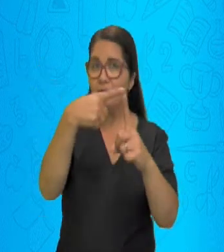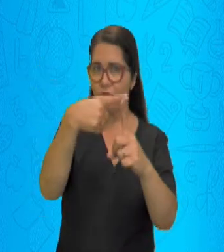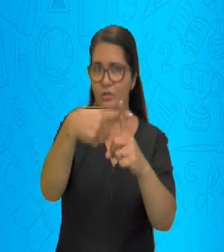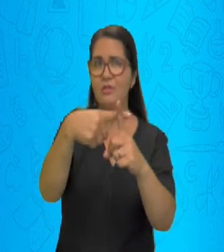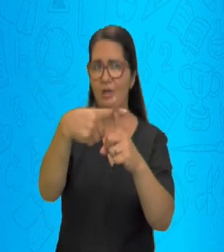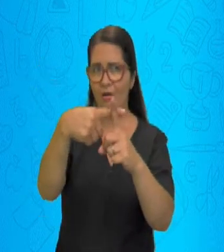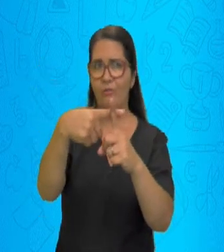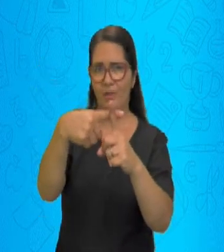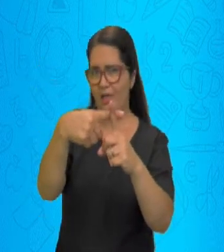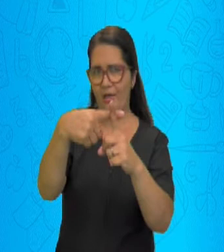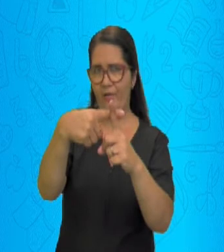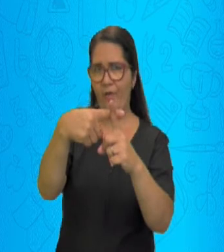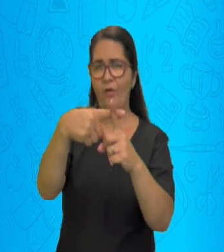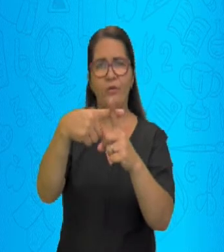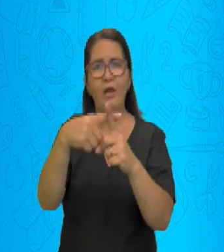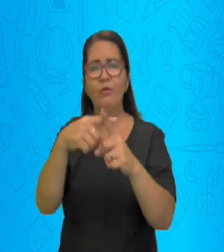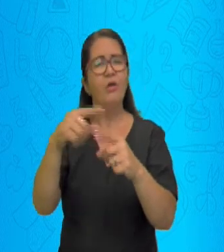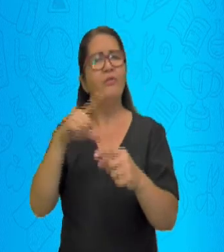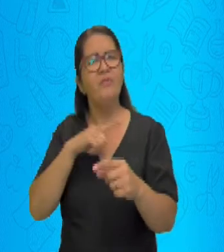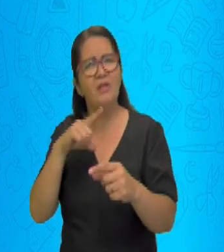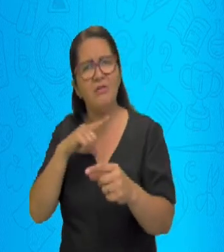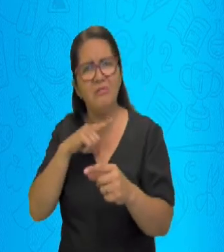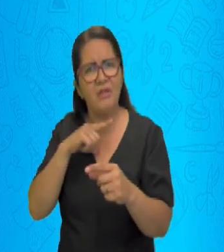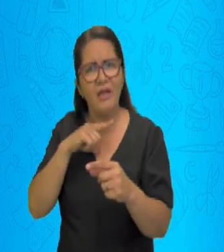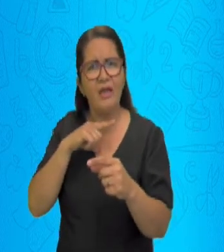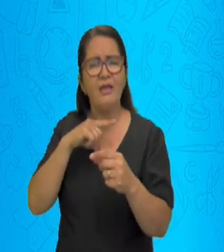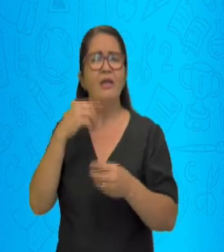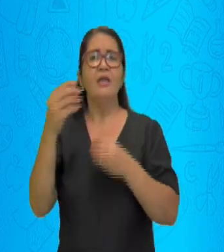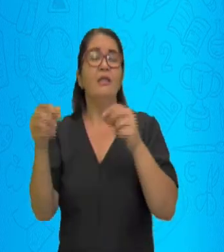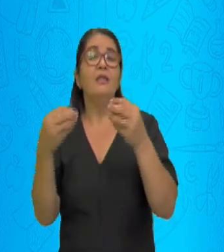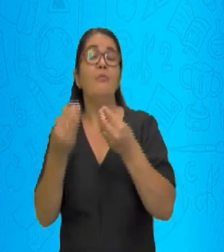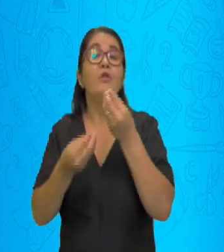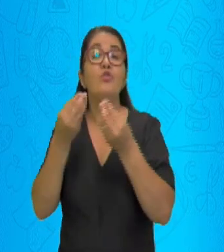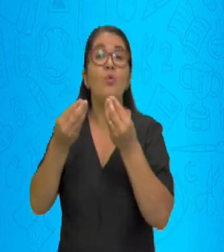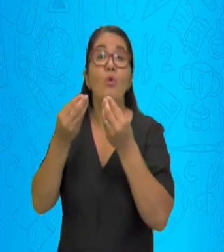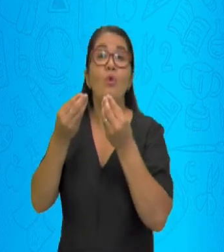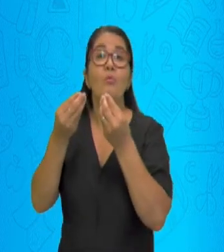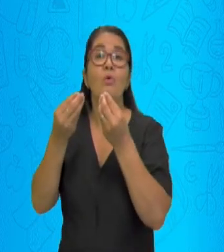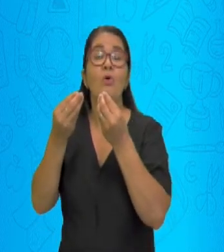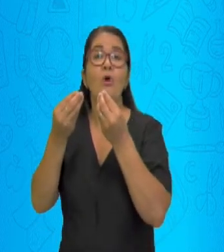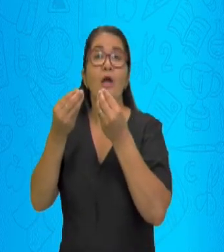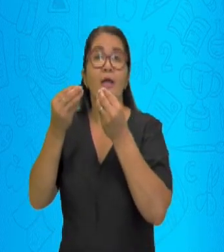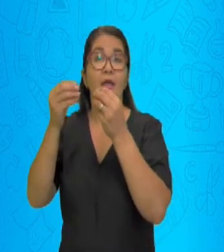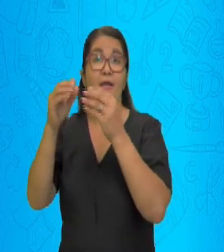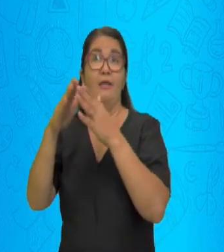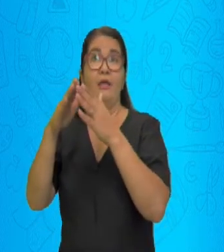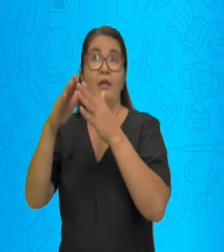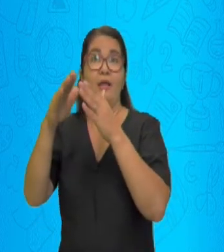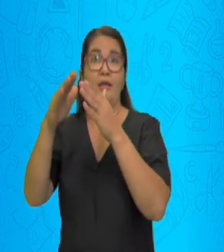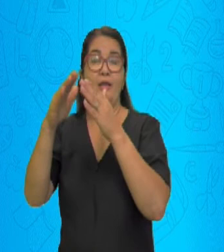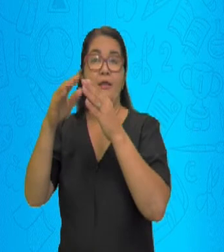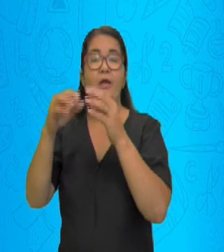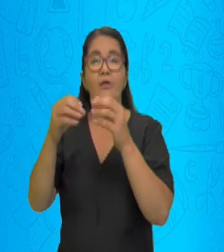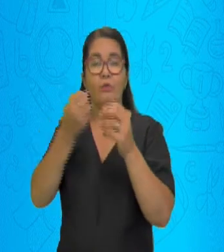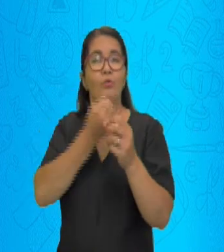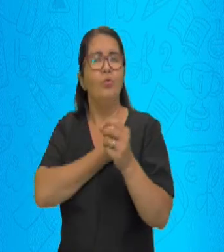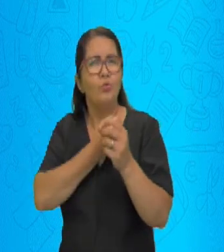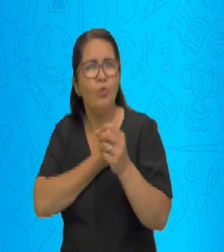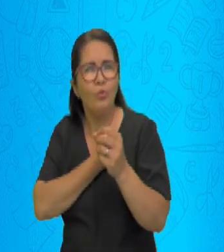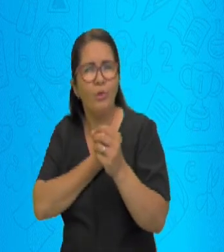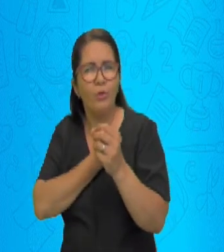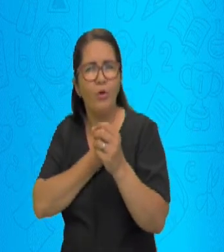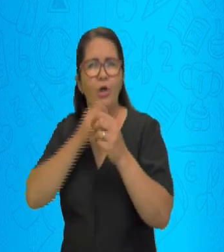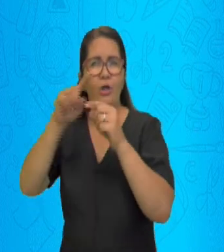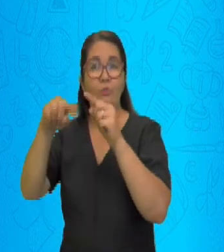aqui que nós não precisamos elevar um outro número em cima do outro, de uma outra ordem, para a gente ter o